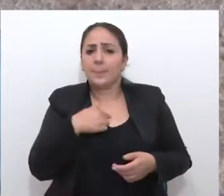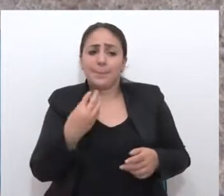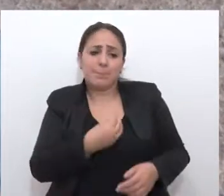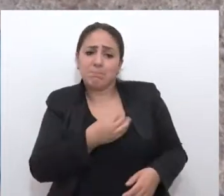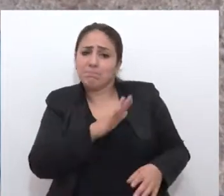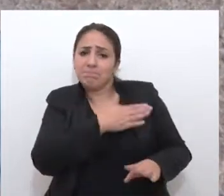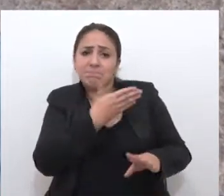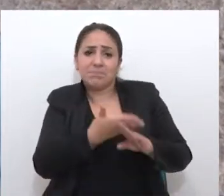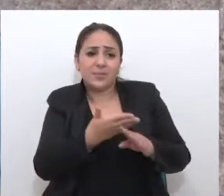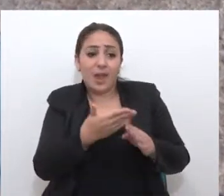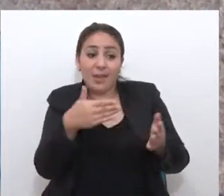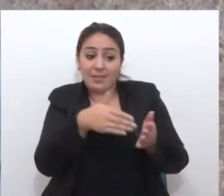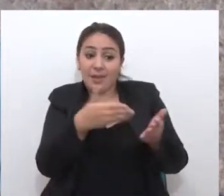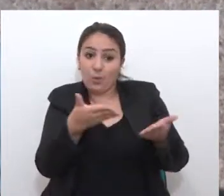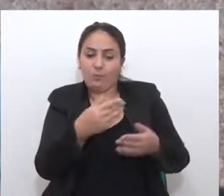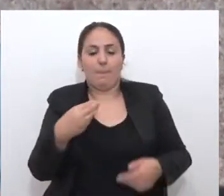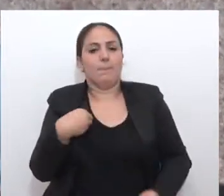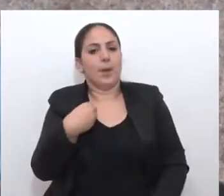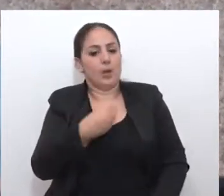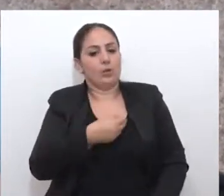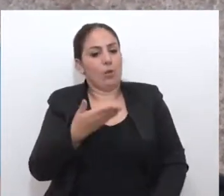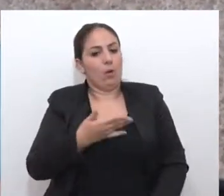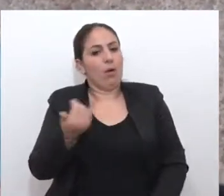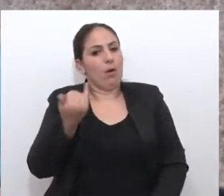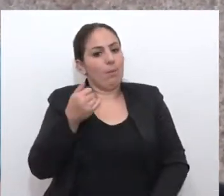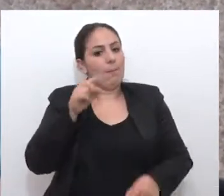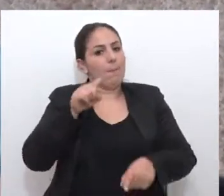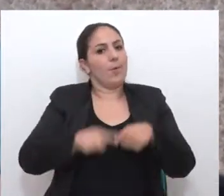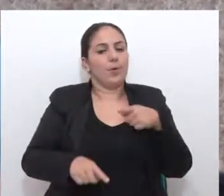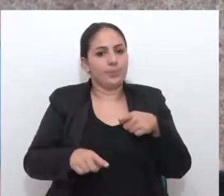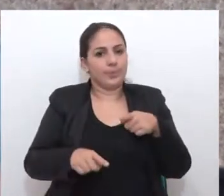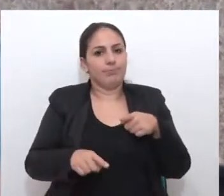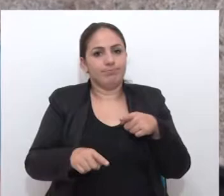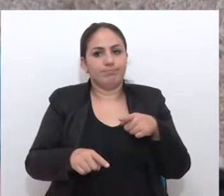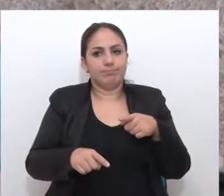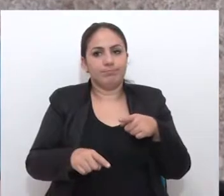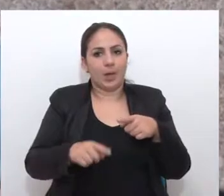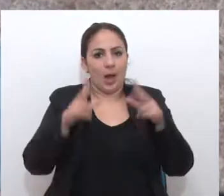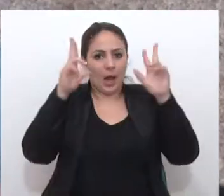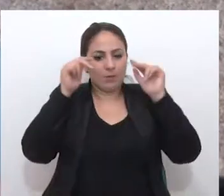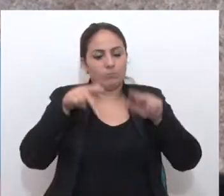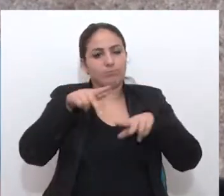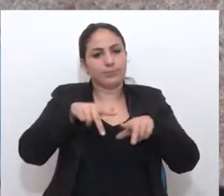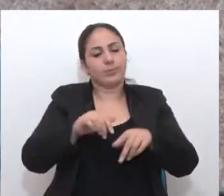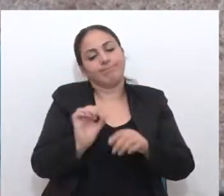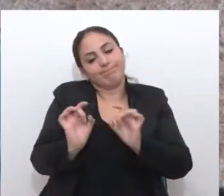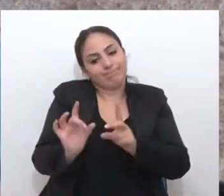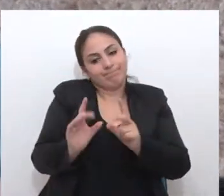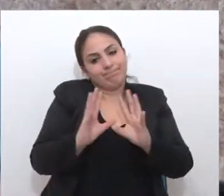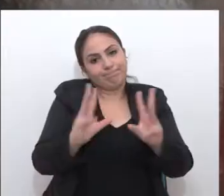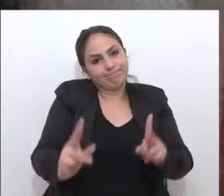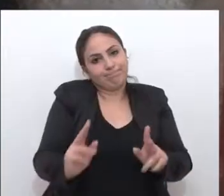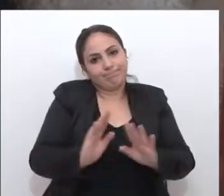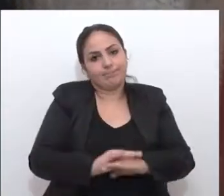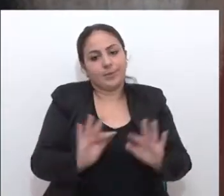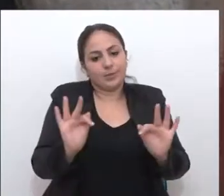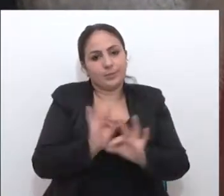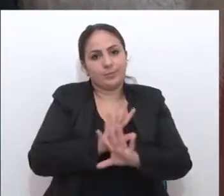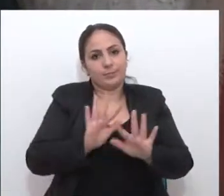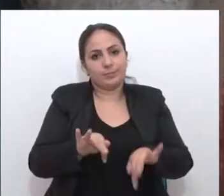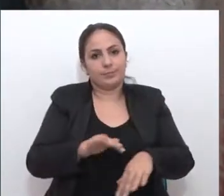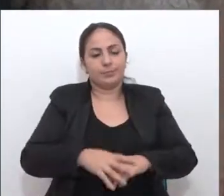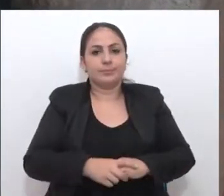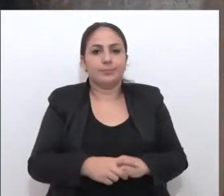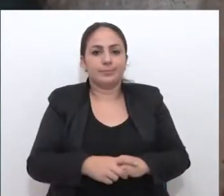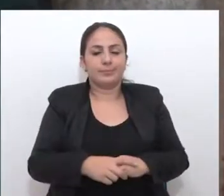E a minha vida foi essa até agora. Agora o médico me proibiu de montar cavalo, vendi os cavalos, né? Encerrei. E eles